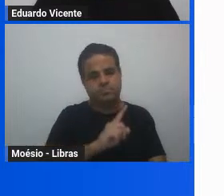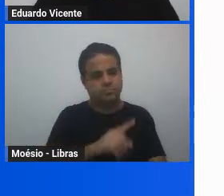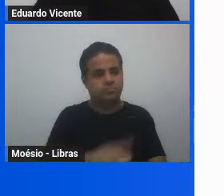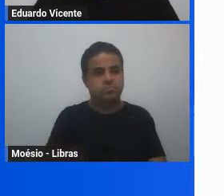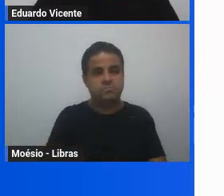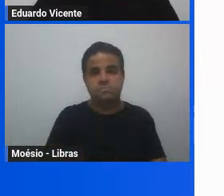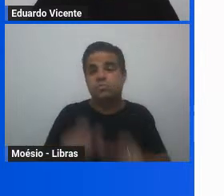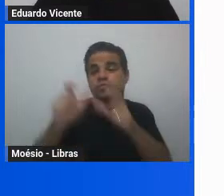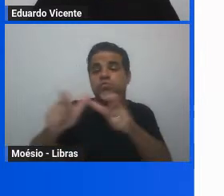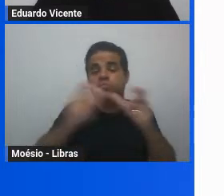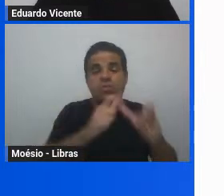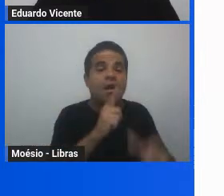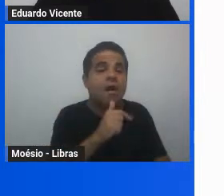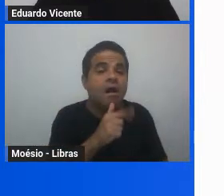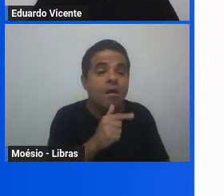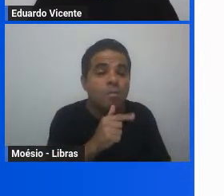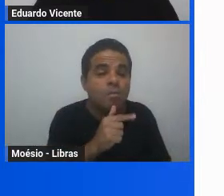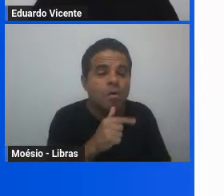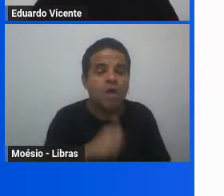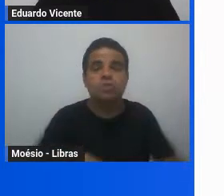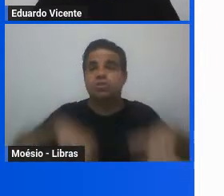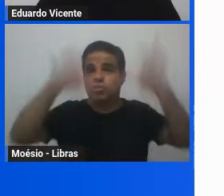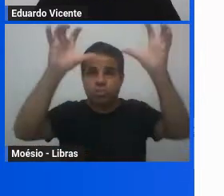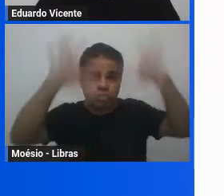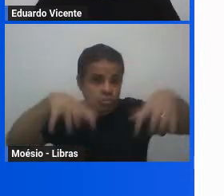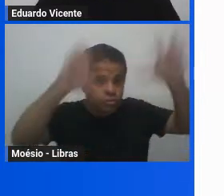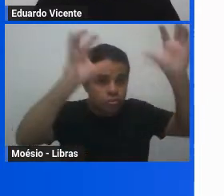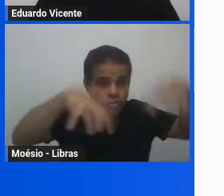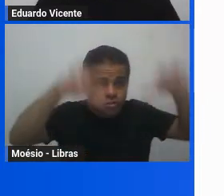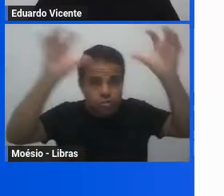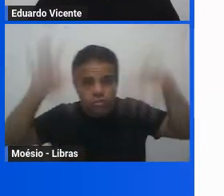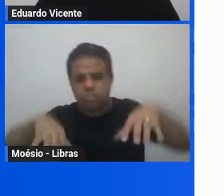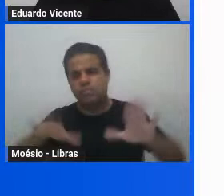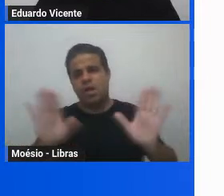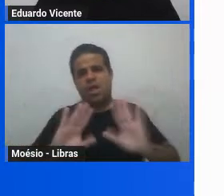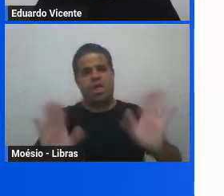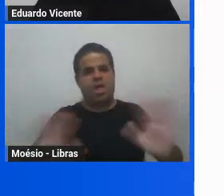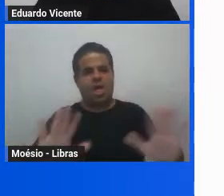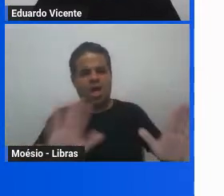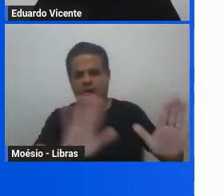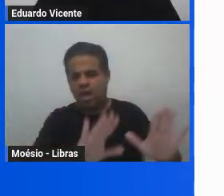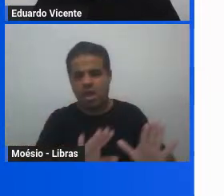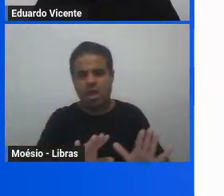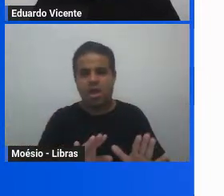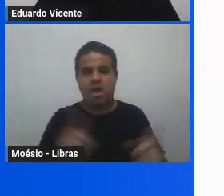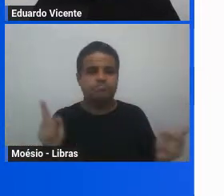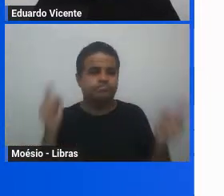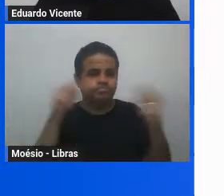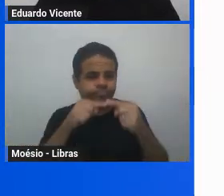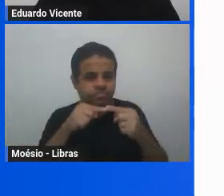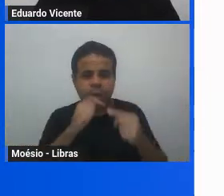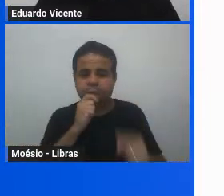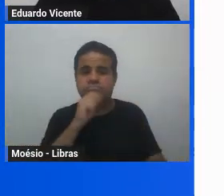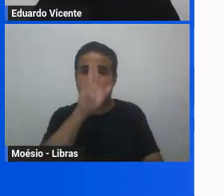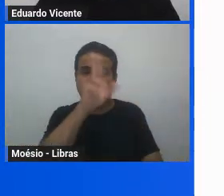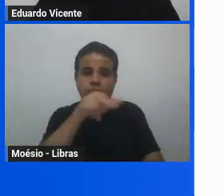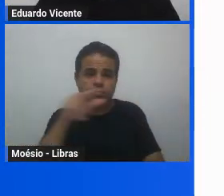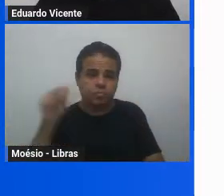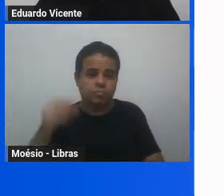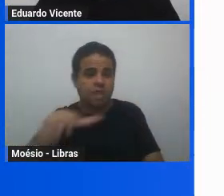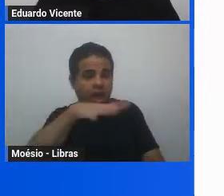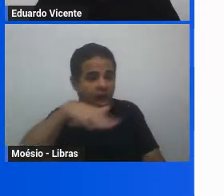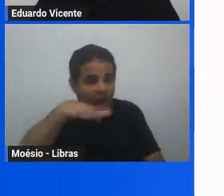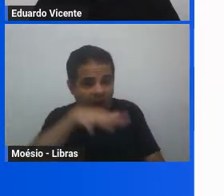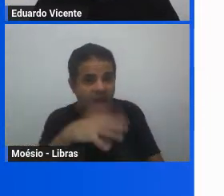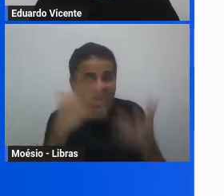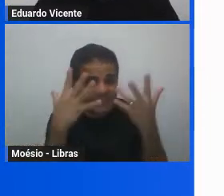Local onde tem água, chuva, não deve ser aplicado, ao menos que a área esteja